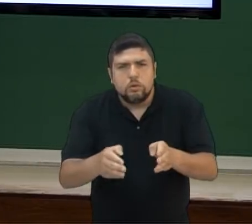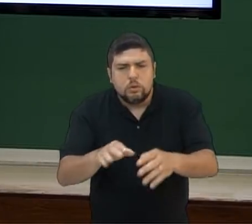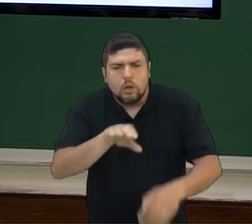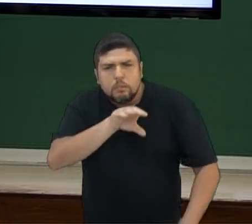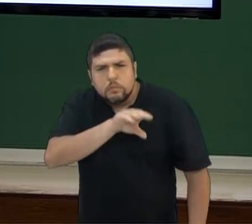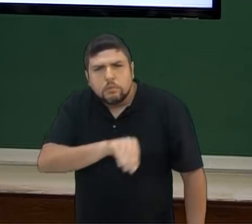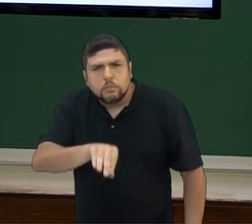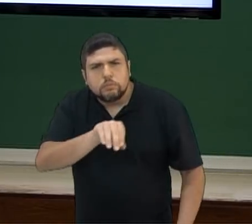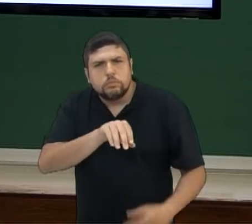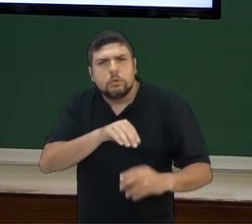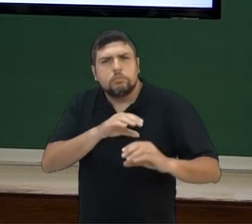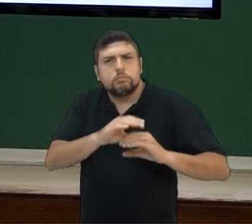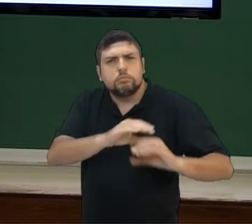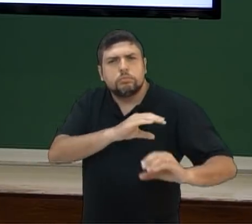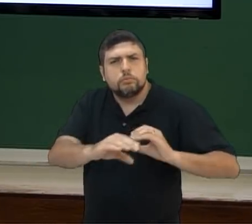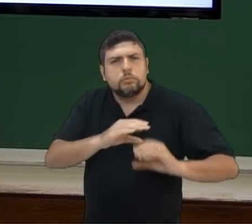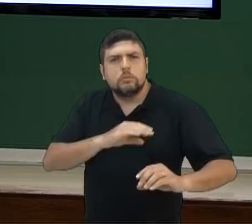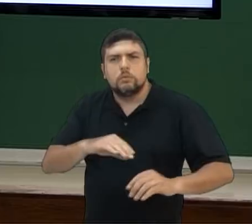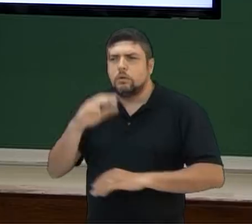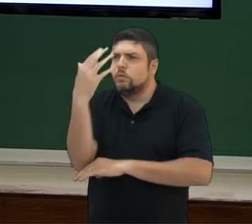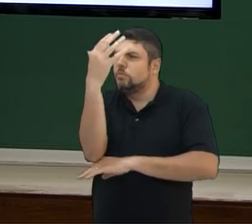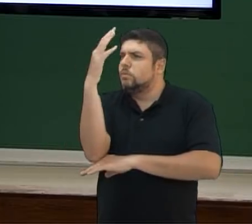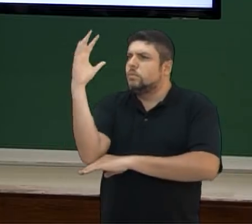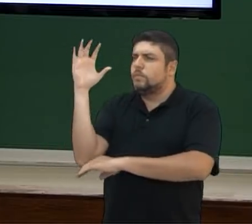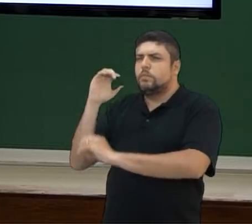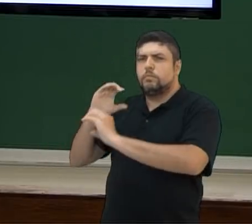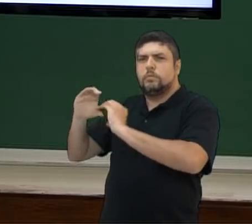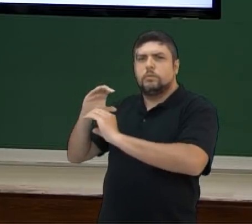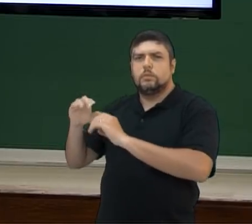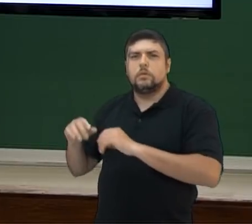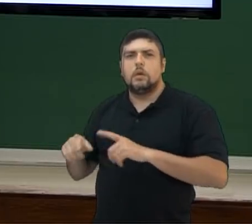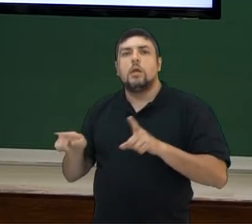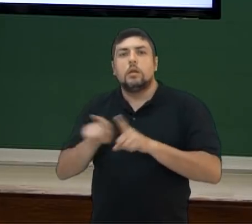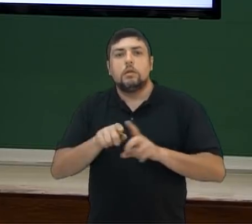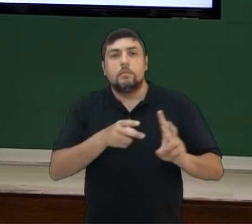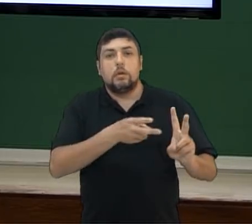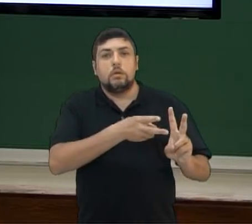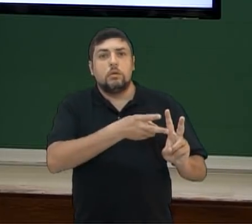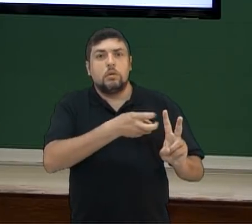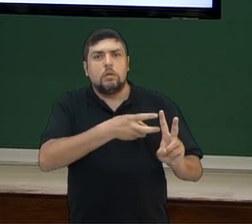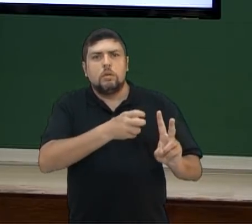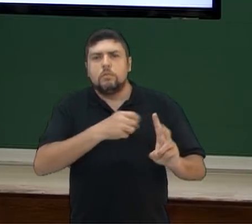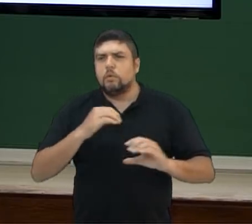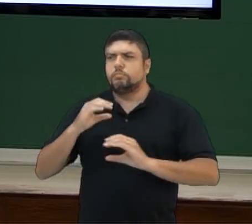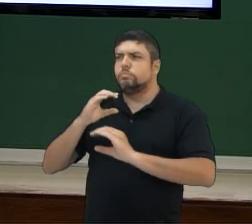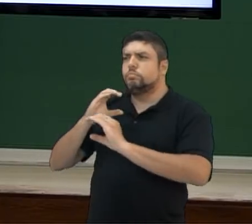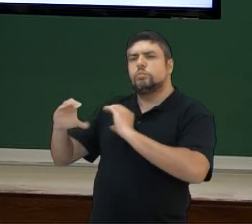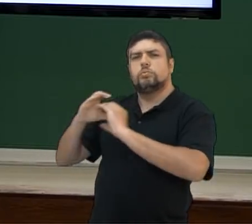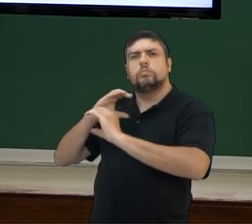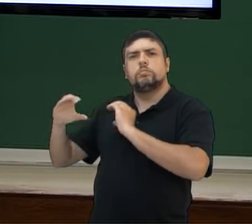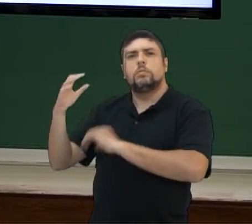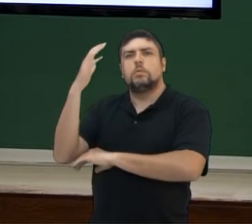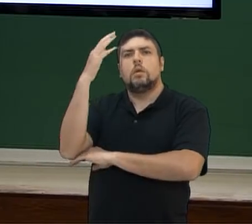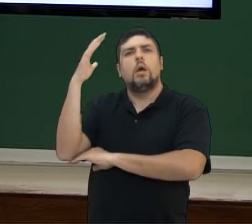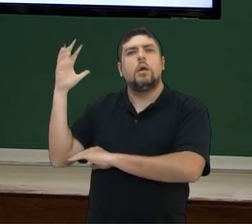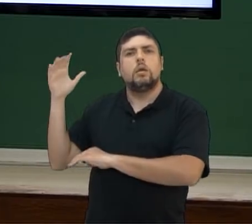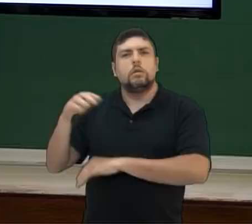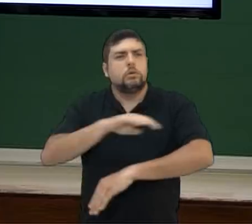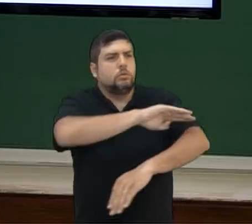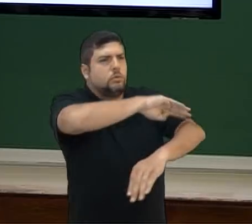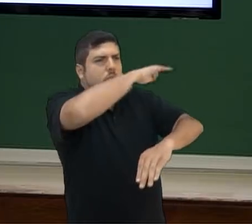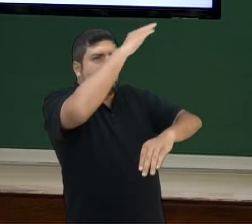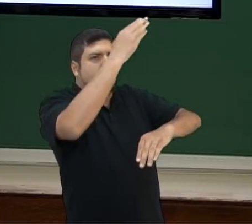eles se comunicam. Para eles, assim como para os indígenas das Américas, ela está viva. A natureza está viva e por isso tudo é